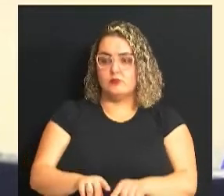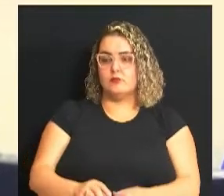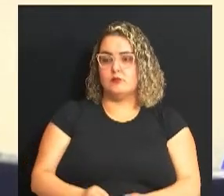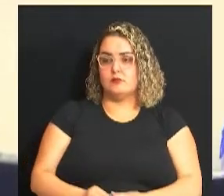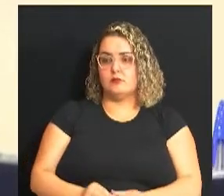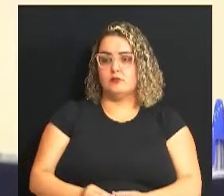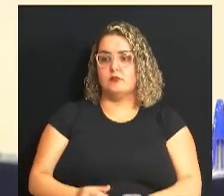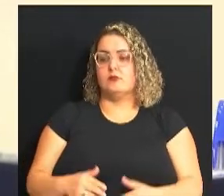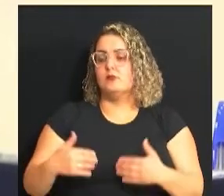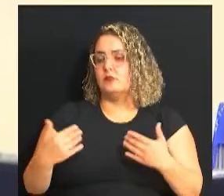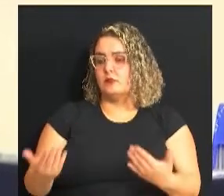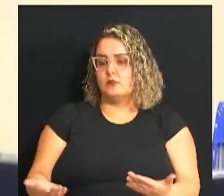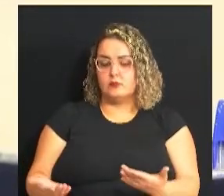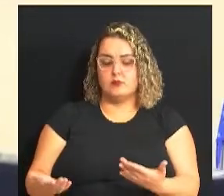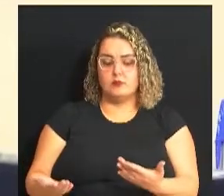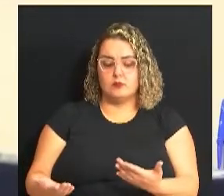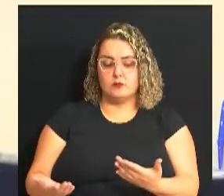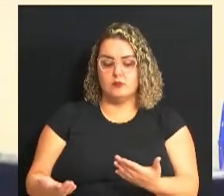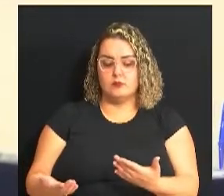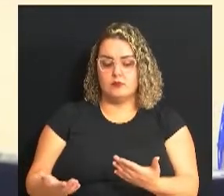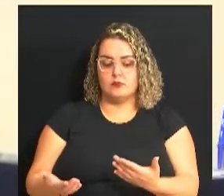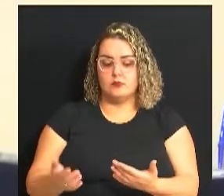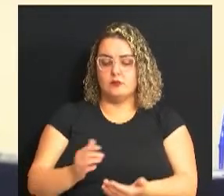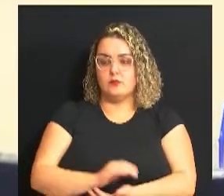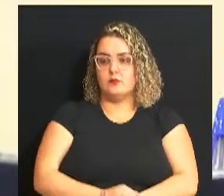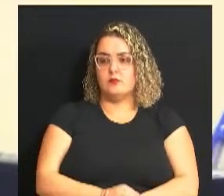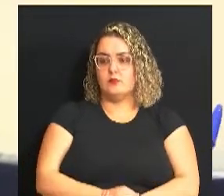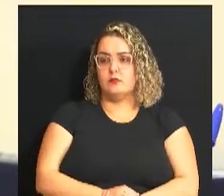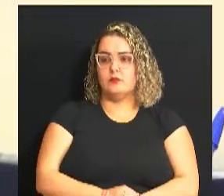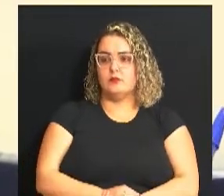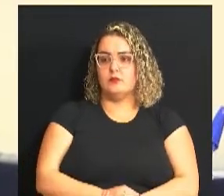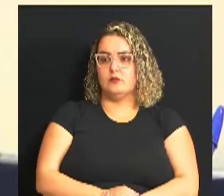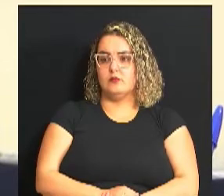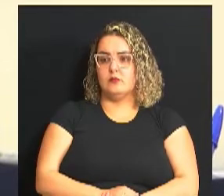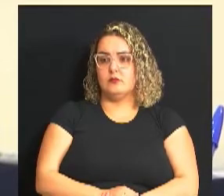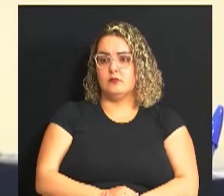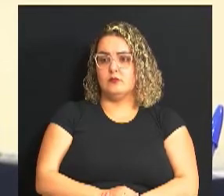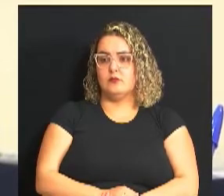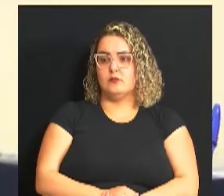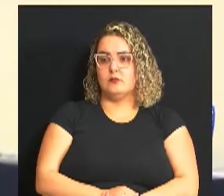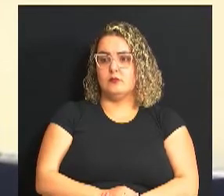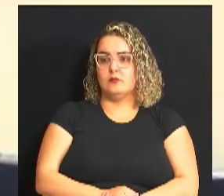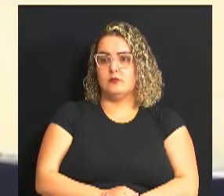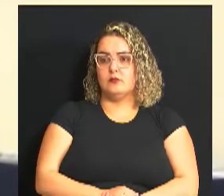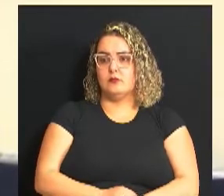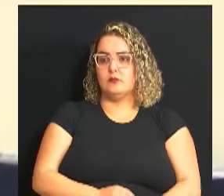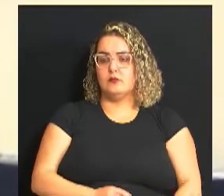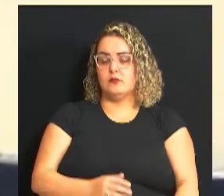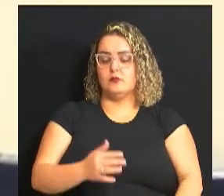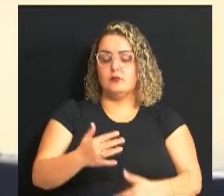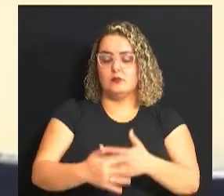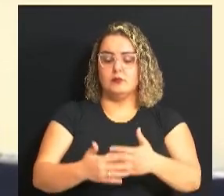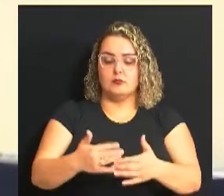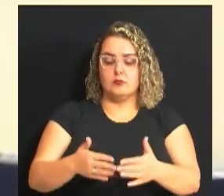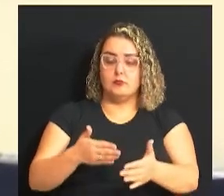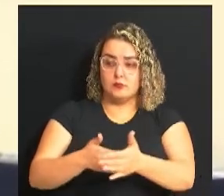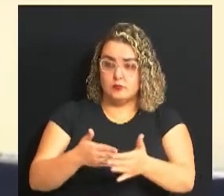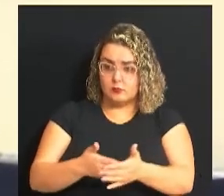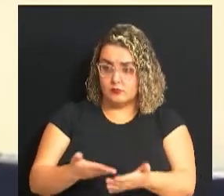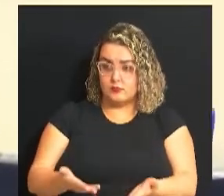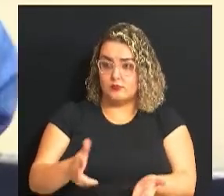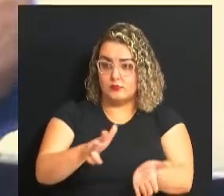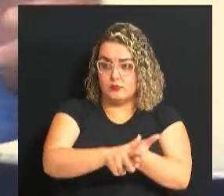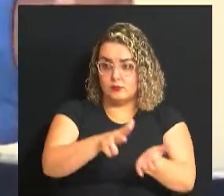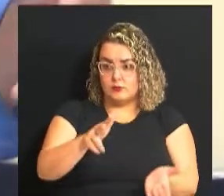quais as situações que não que impedem, por exemplo, a legitimação fundiária?